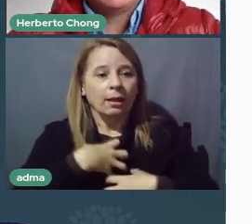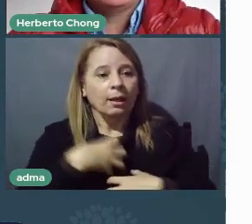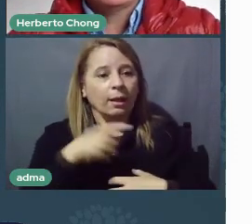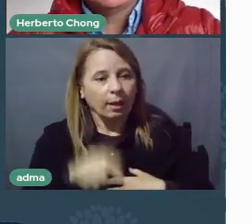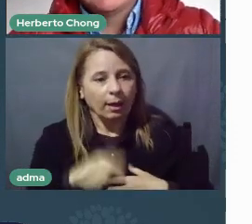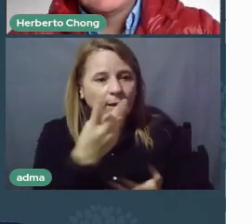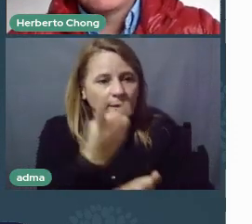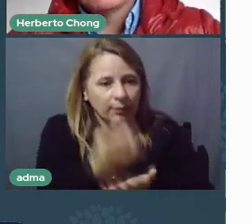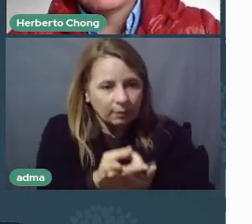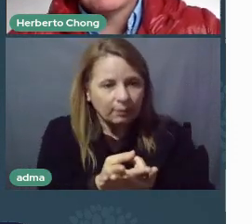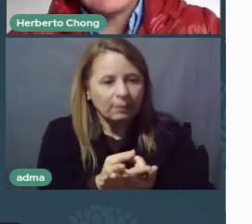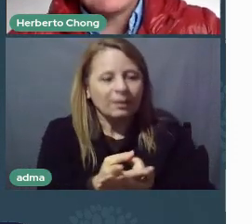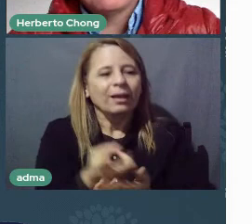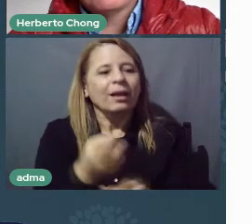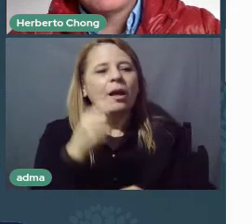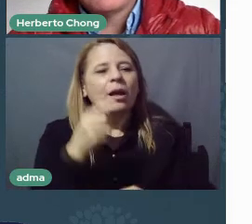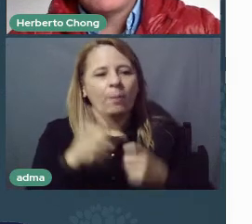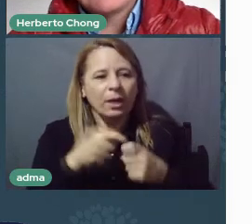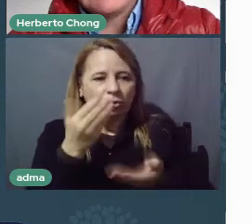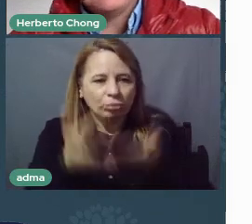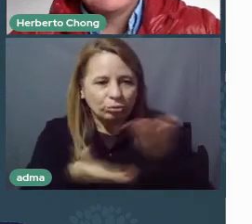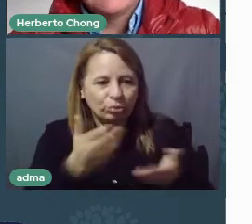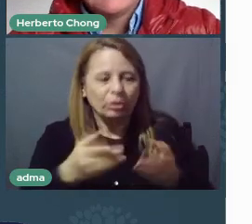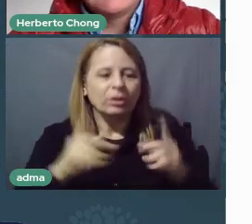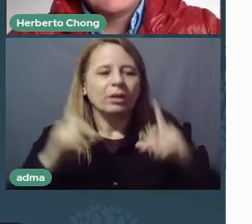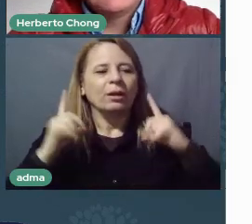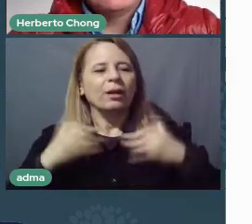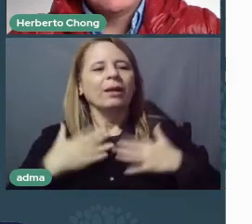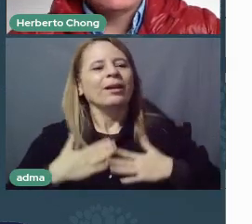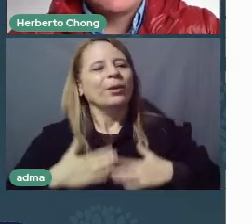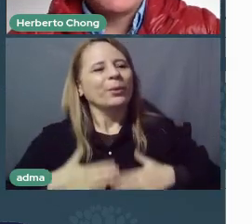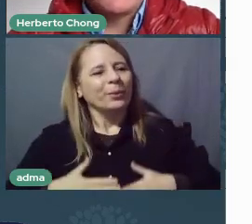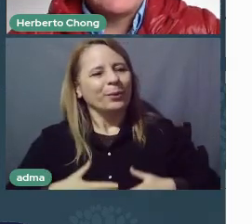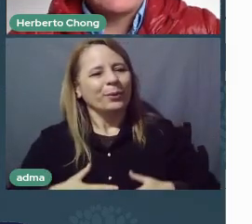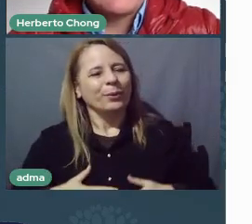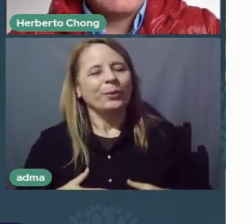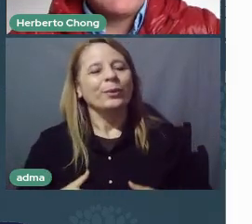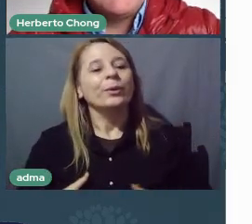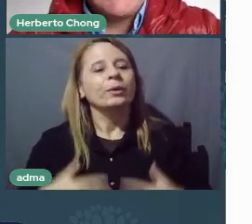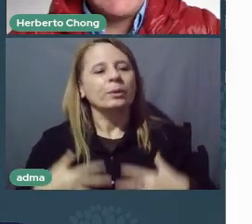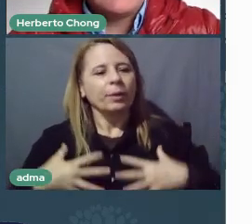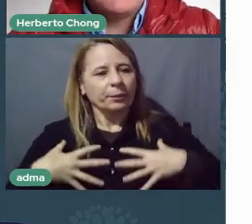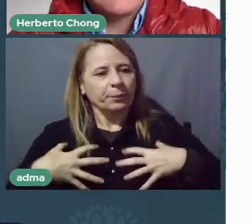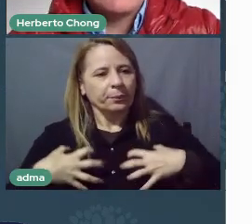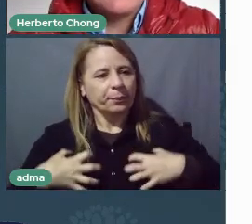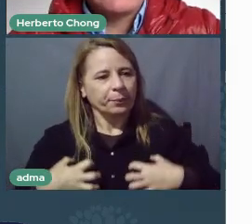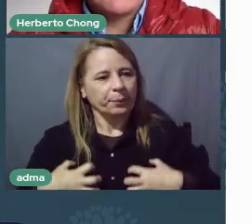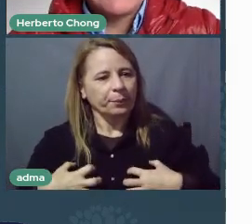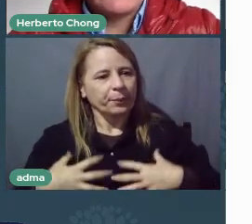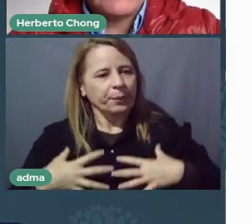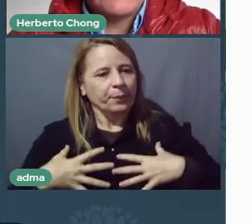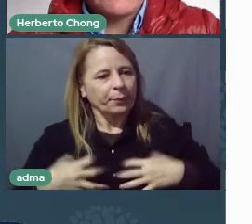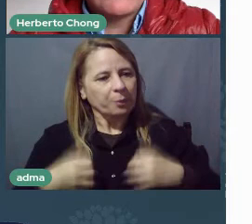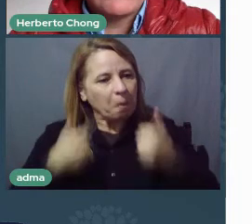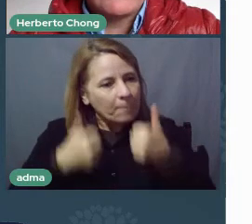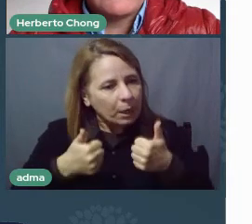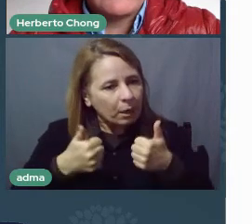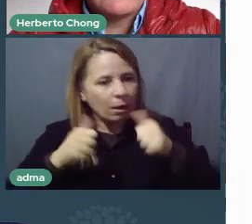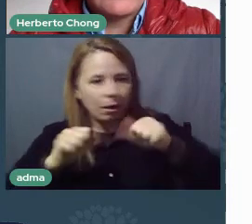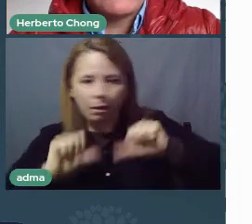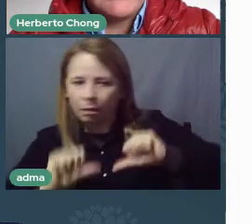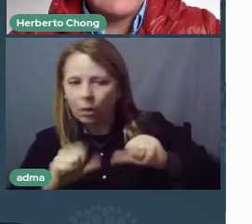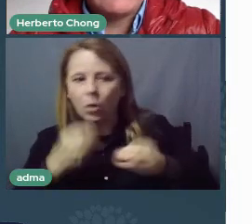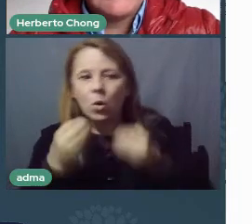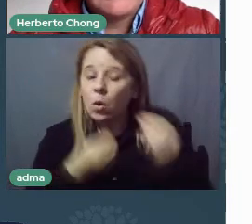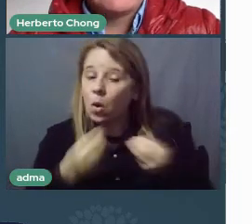com o tratamento, controlar a função pulmonar. Eu devo depois avaliar para ver se o diagnóstico que eu estou